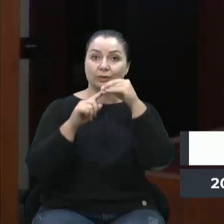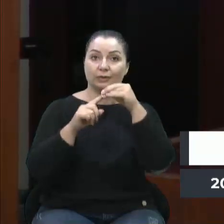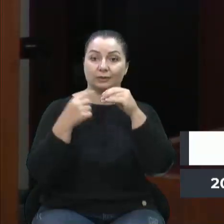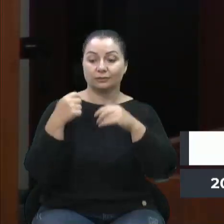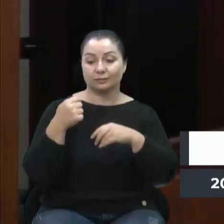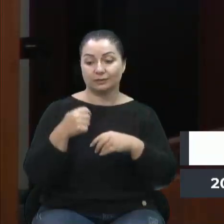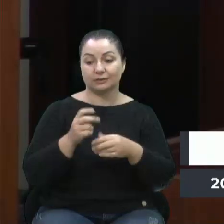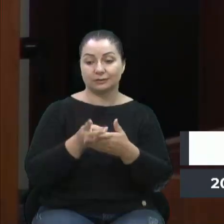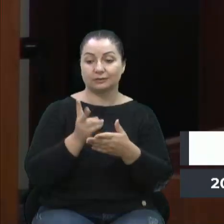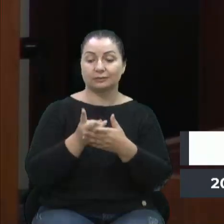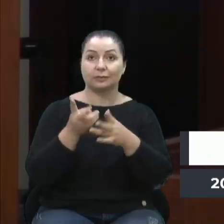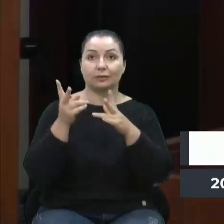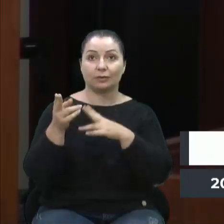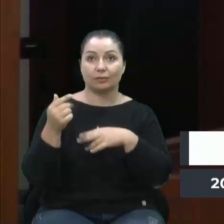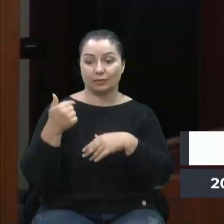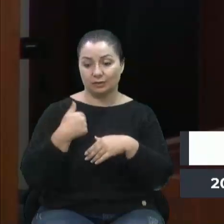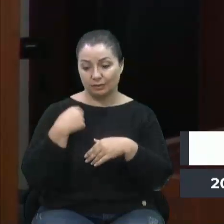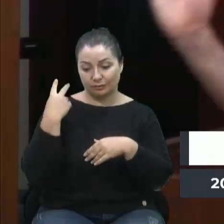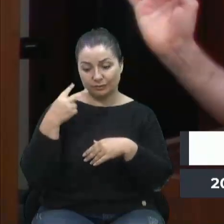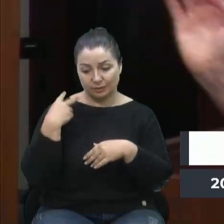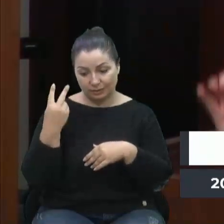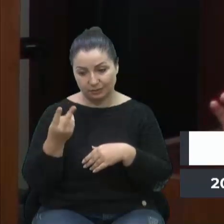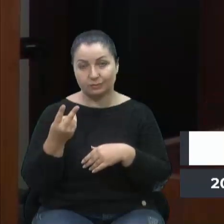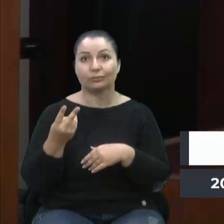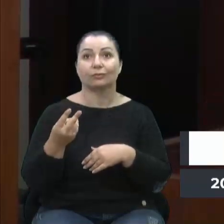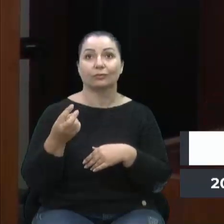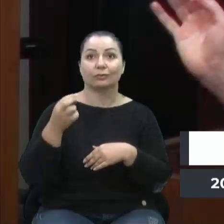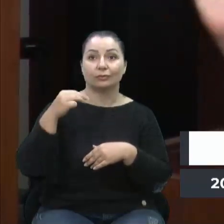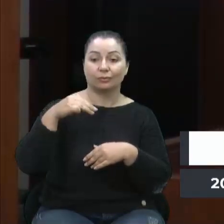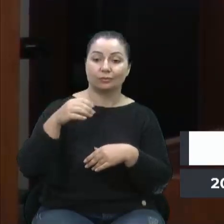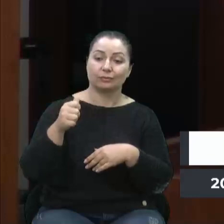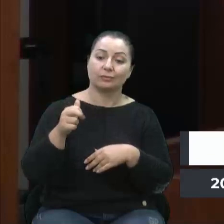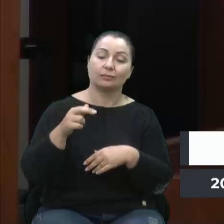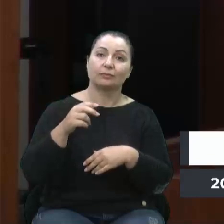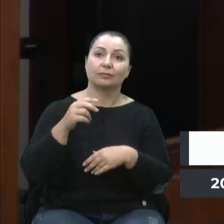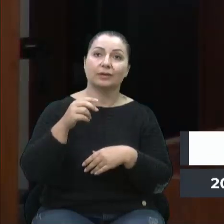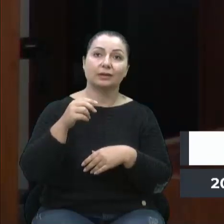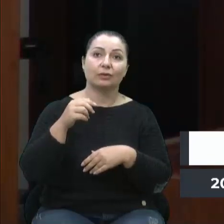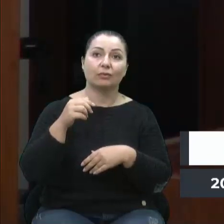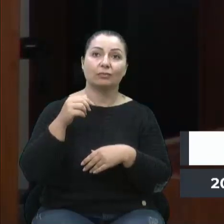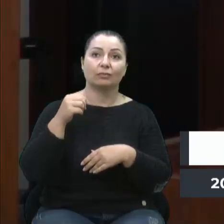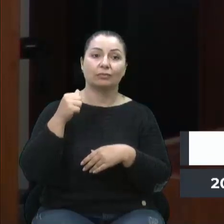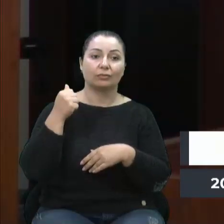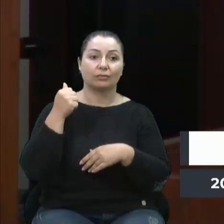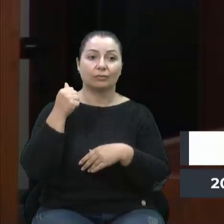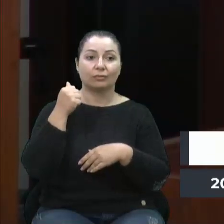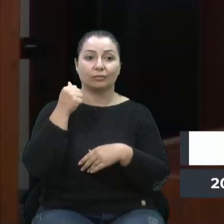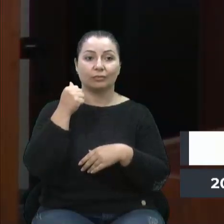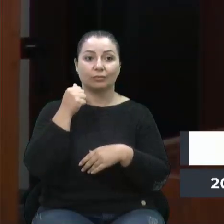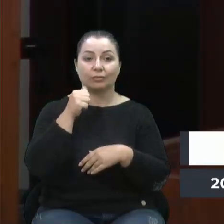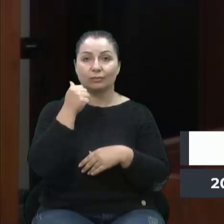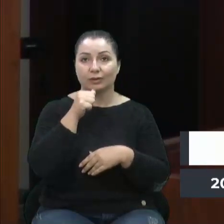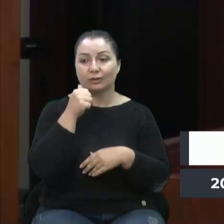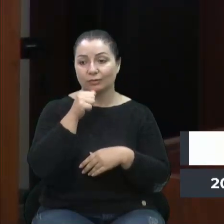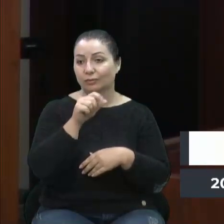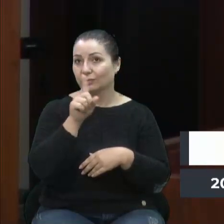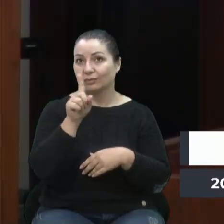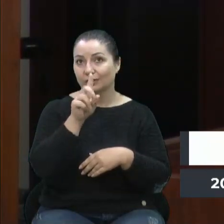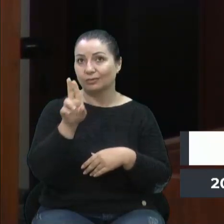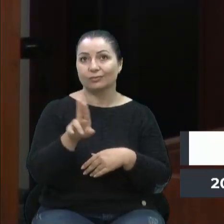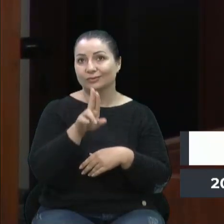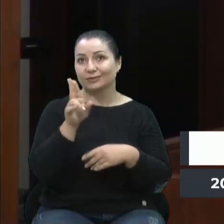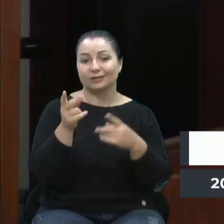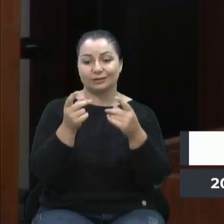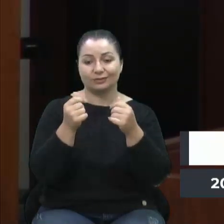eu, vereador Maurício Marcon, me elegi sem dinheiro público. E jamais vou usar. Porque a prioridade, para mim, o dinheiro é um só.